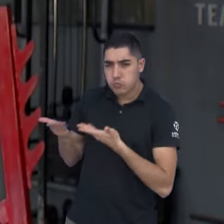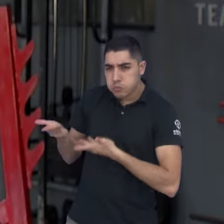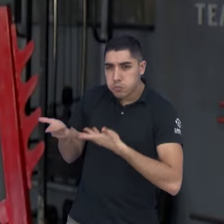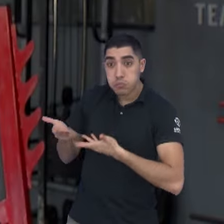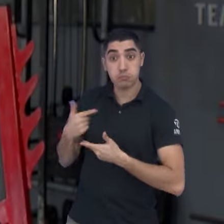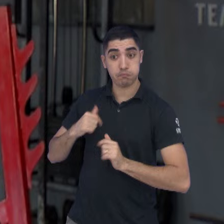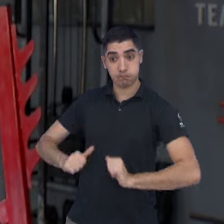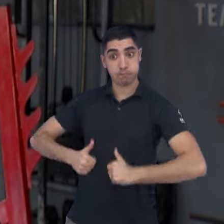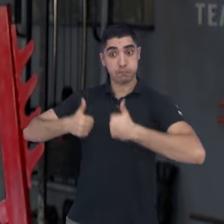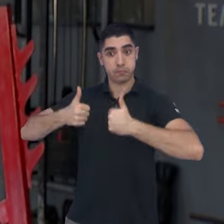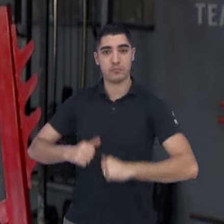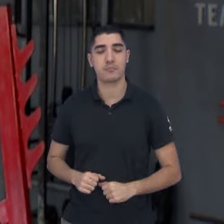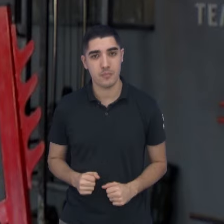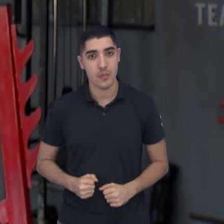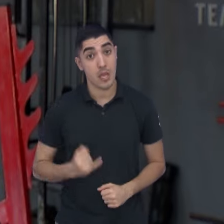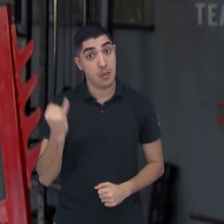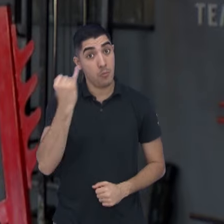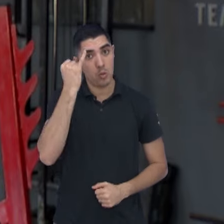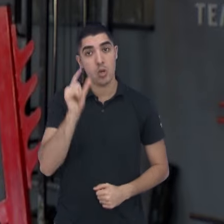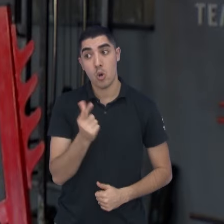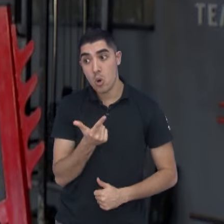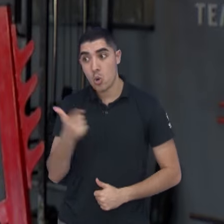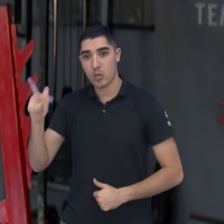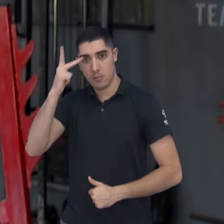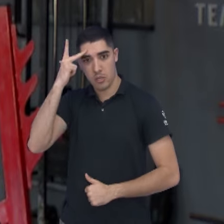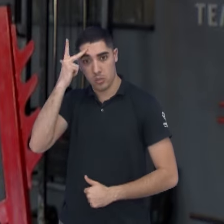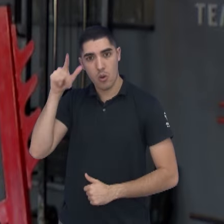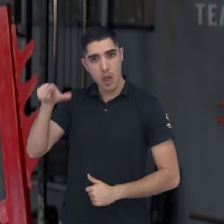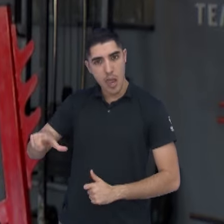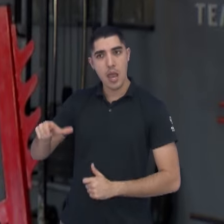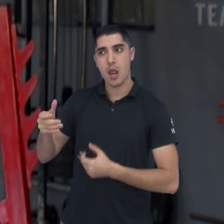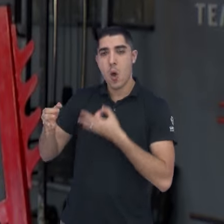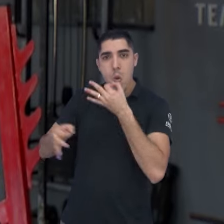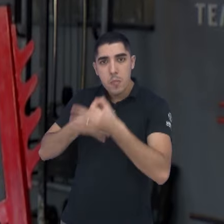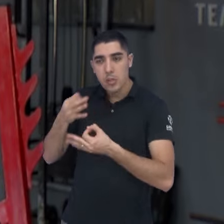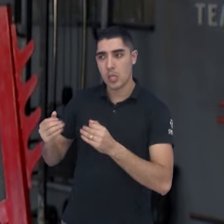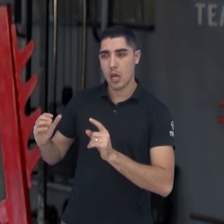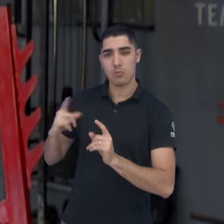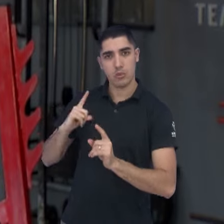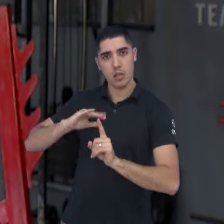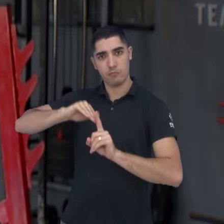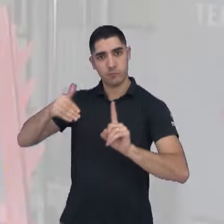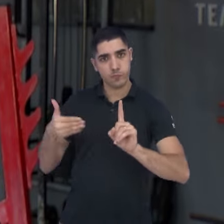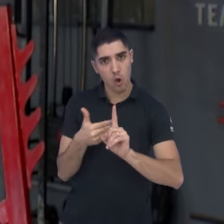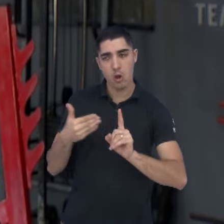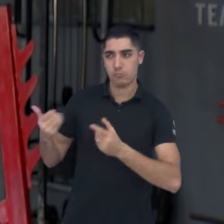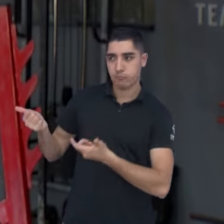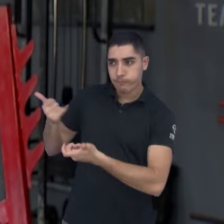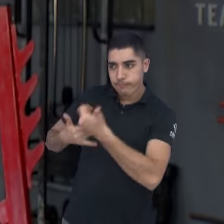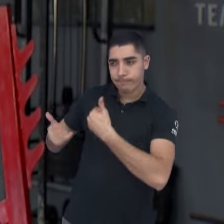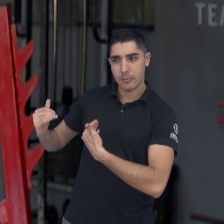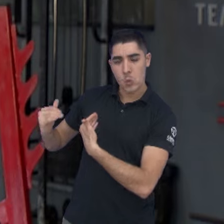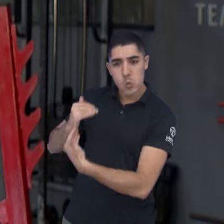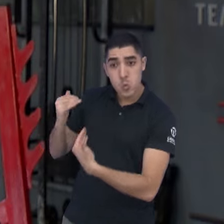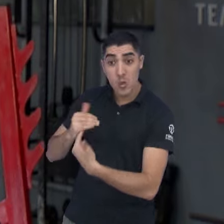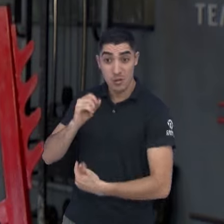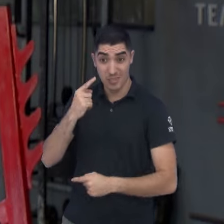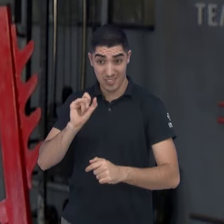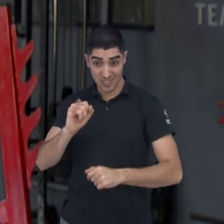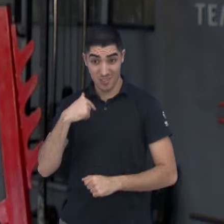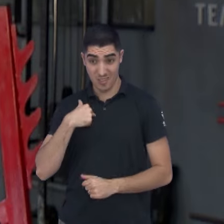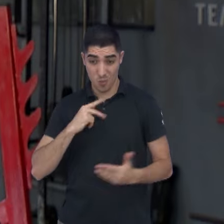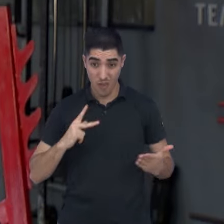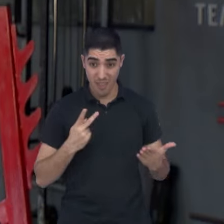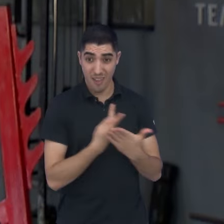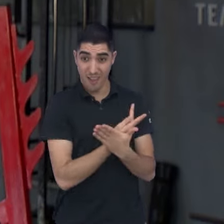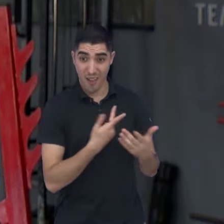visão de fora, né? Ter uma visão mais detalhada aí para poder estar me auxiliando também. Porque se você errar para mais e errar para